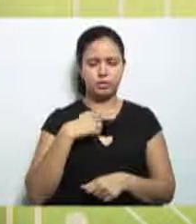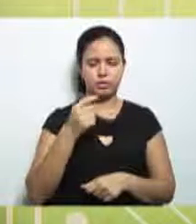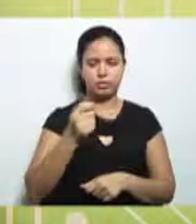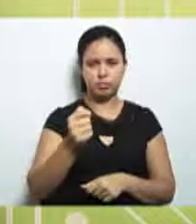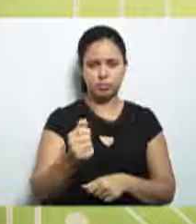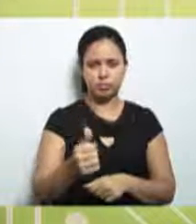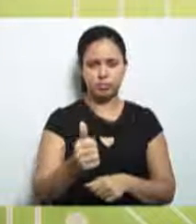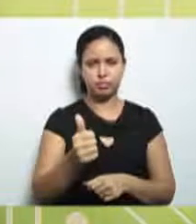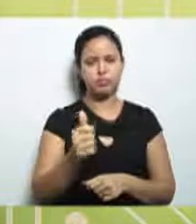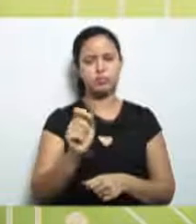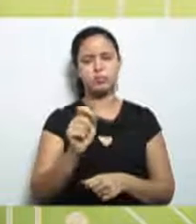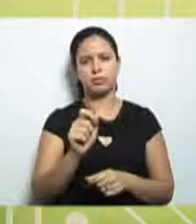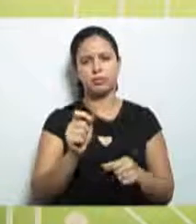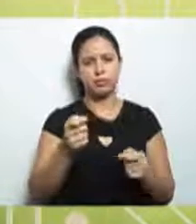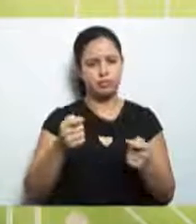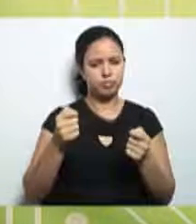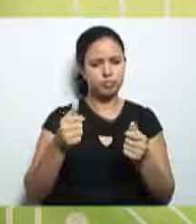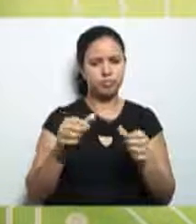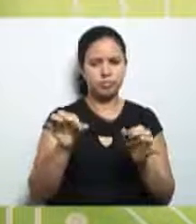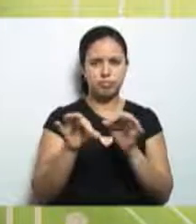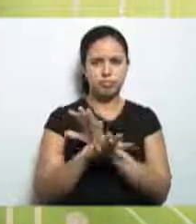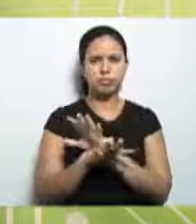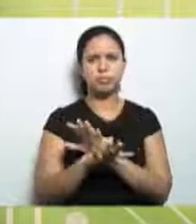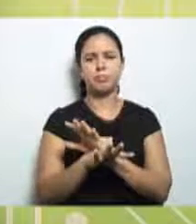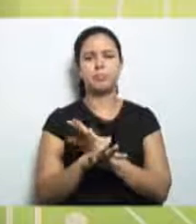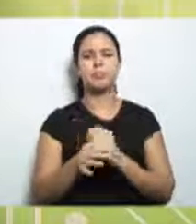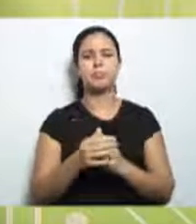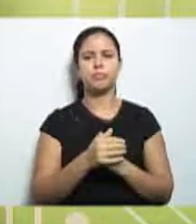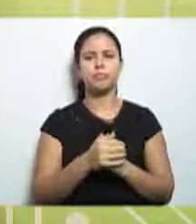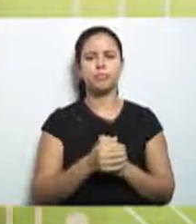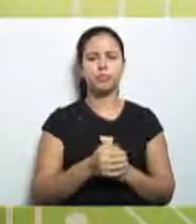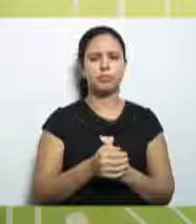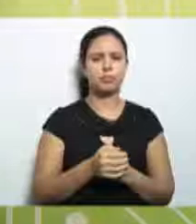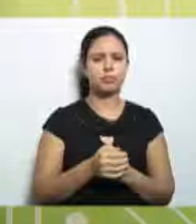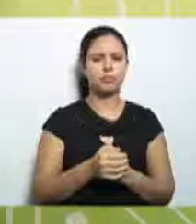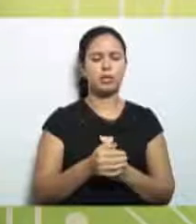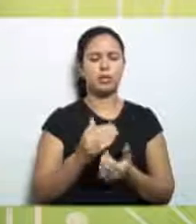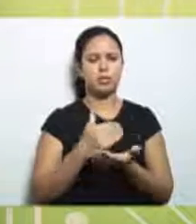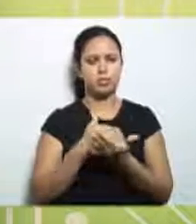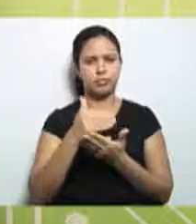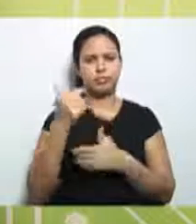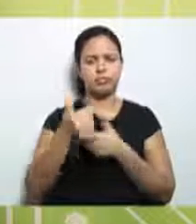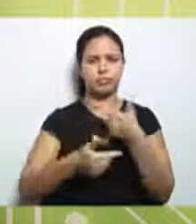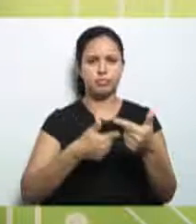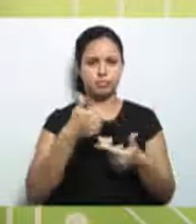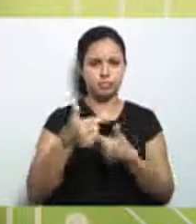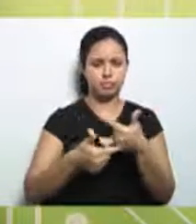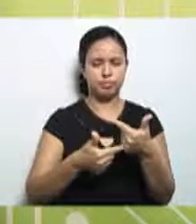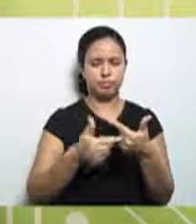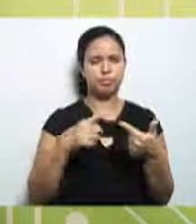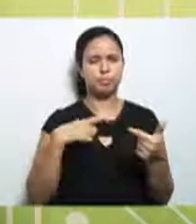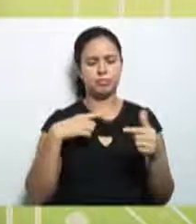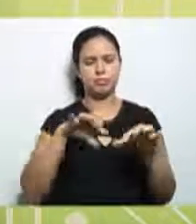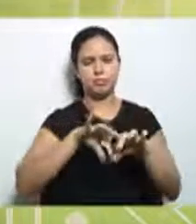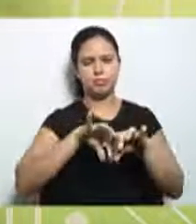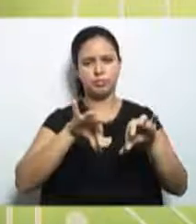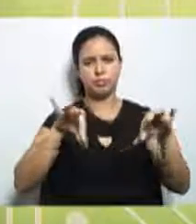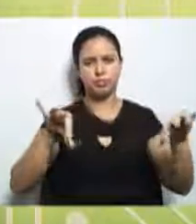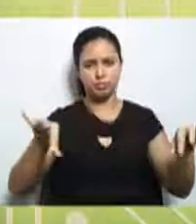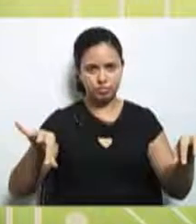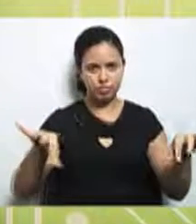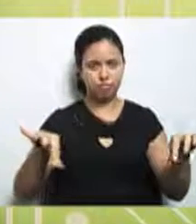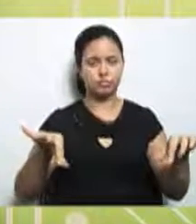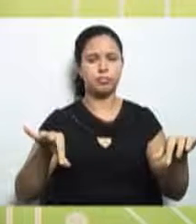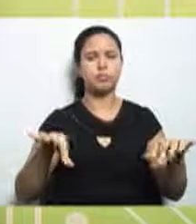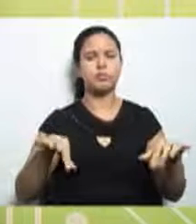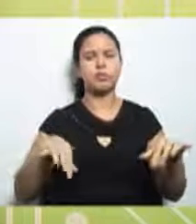alguns lugares, quase desaparecido com o feudalismo. Então, eles vão trabalhar. E aí ocorre essa separação, que é mais ou menos o